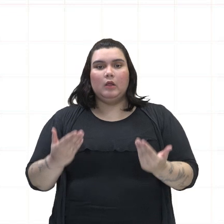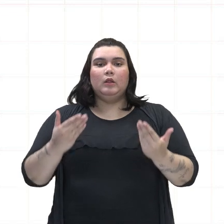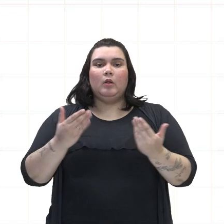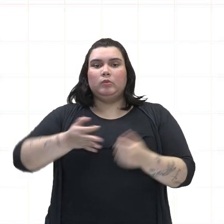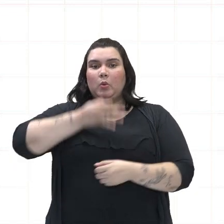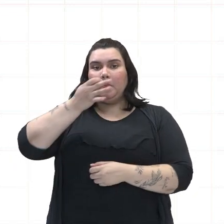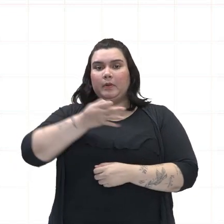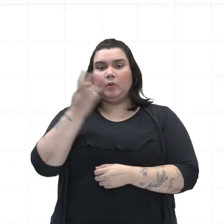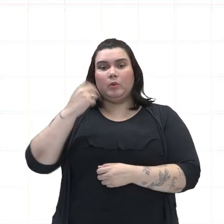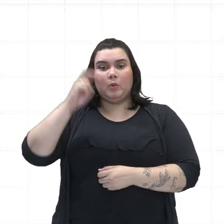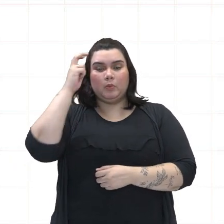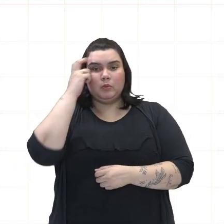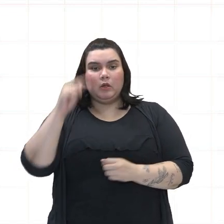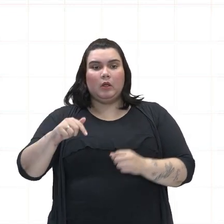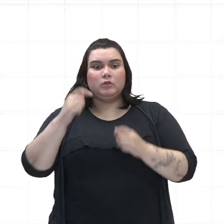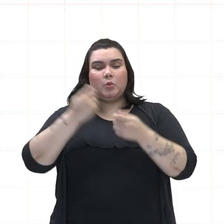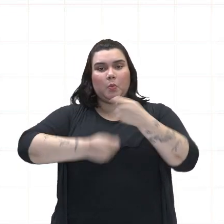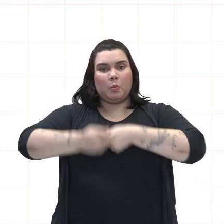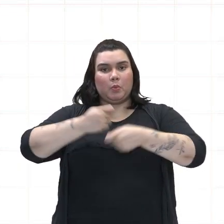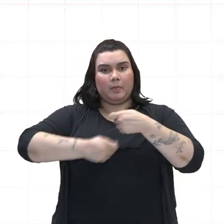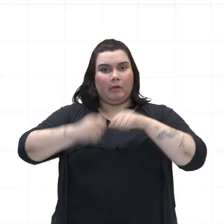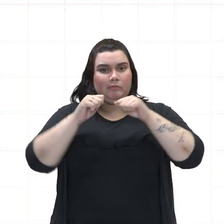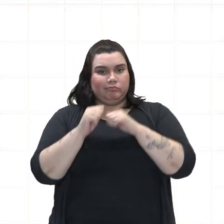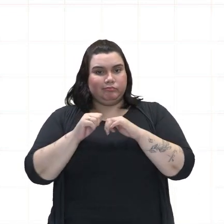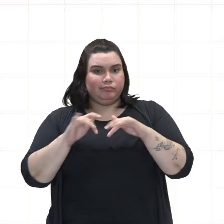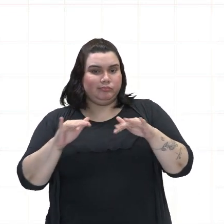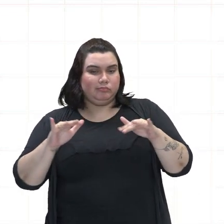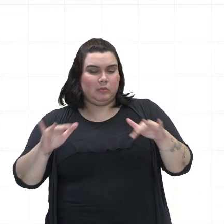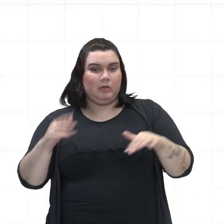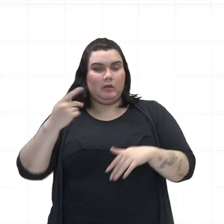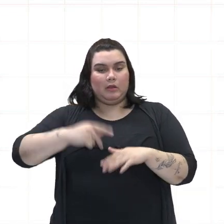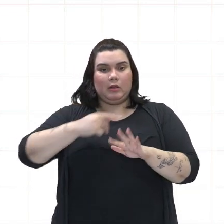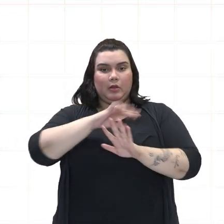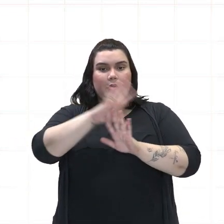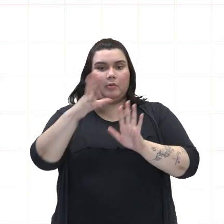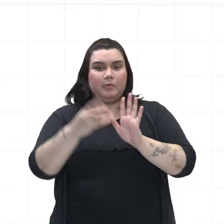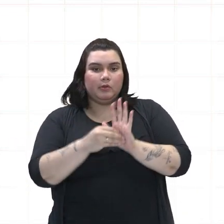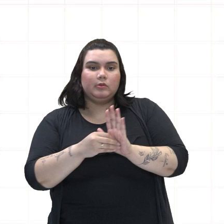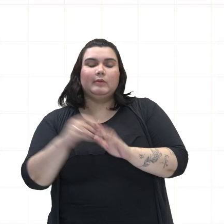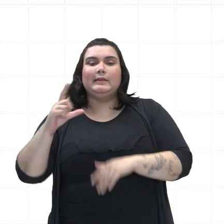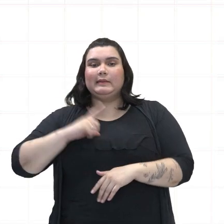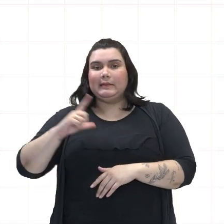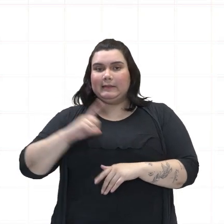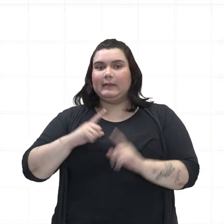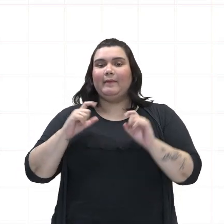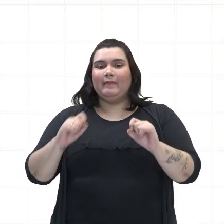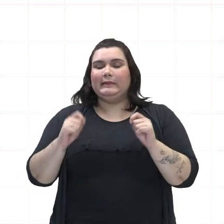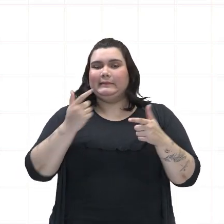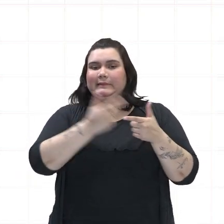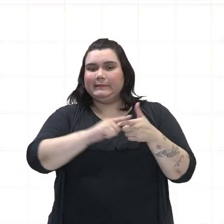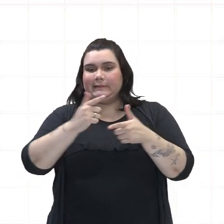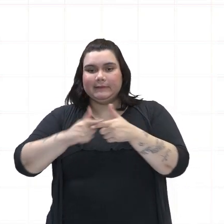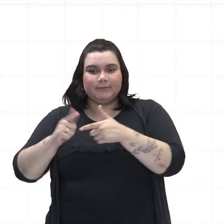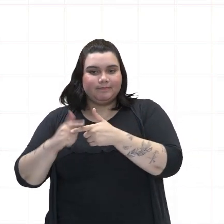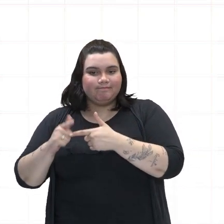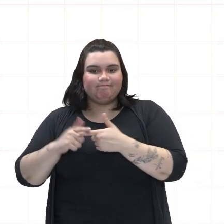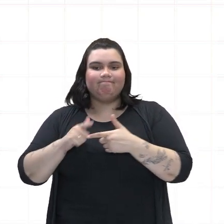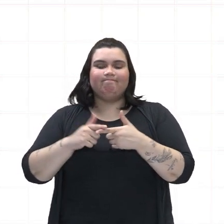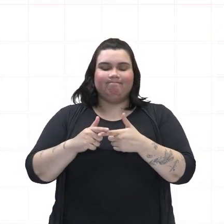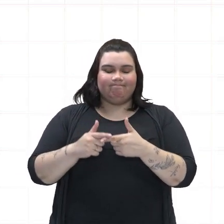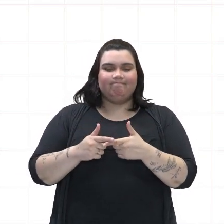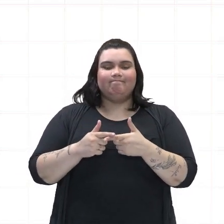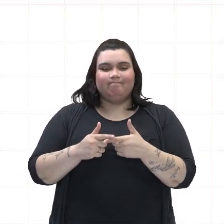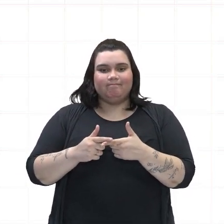cultural, a expansão da economia gomífera na Amazônia também teve